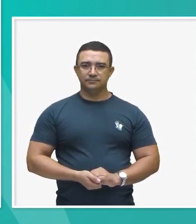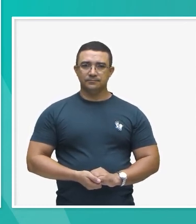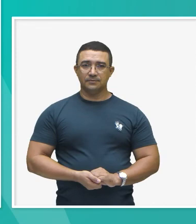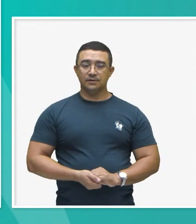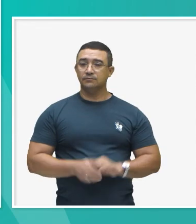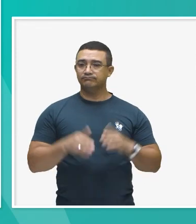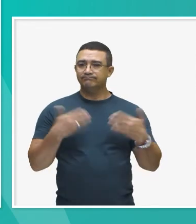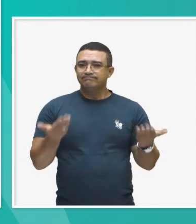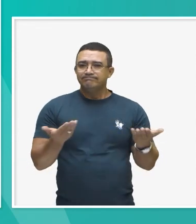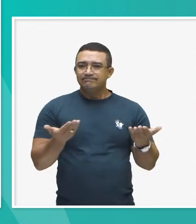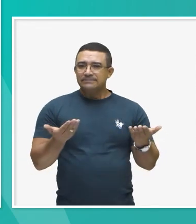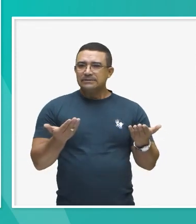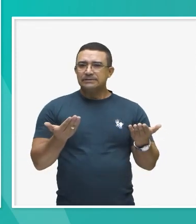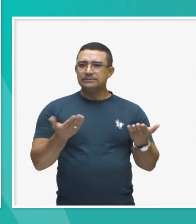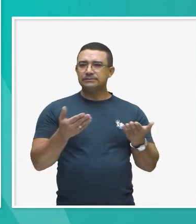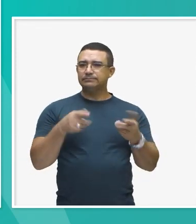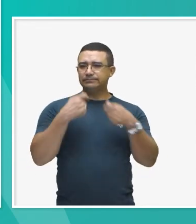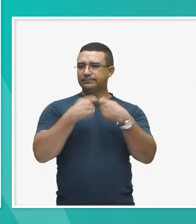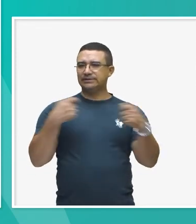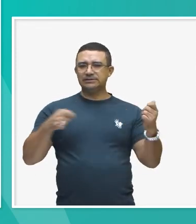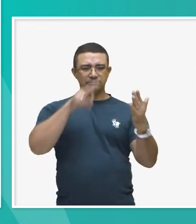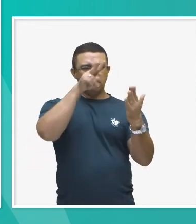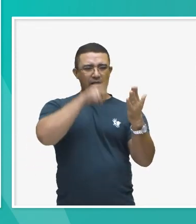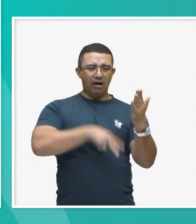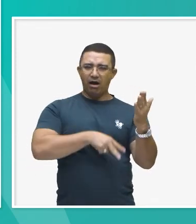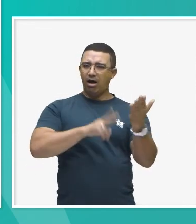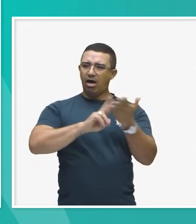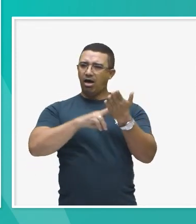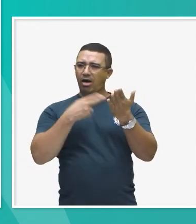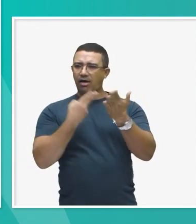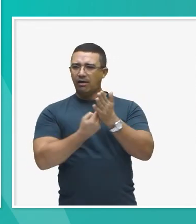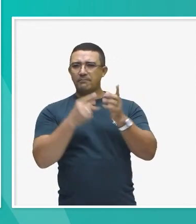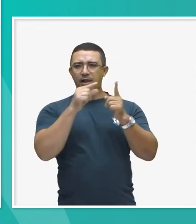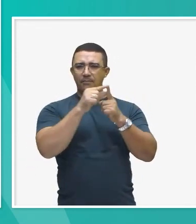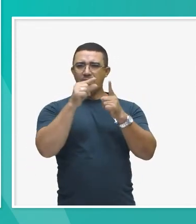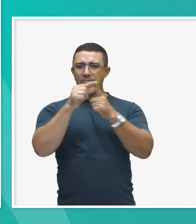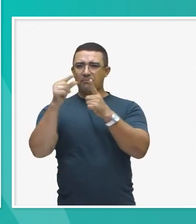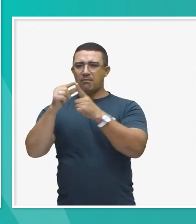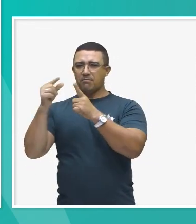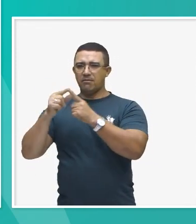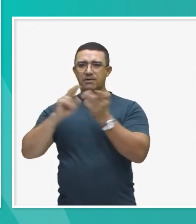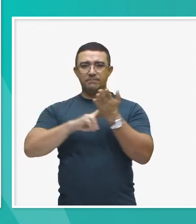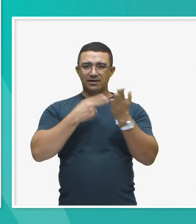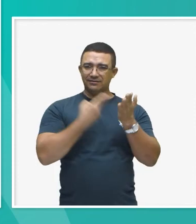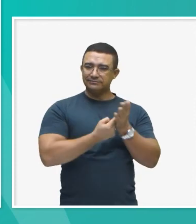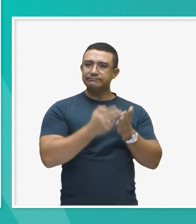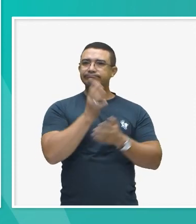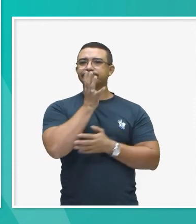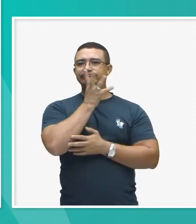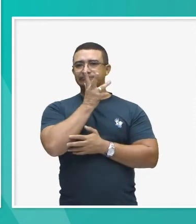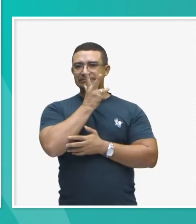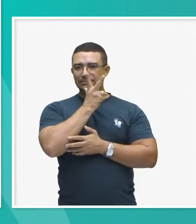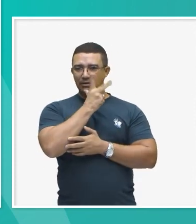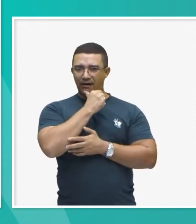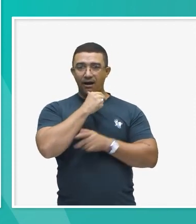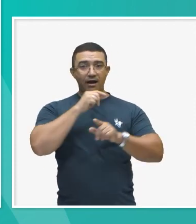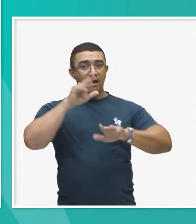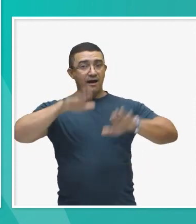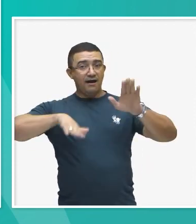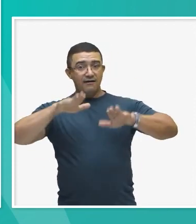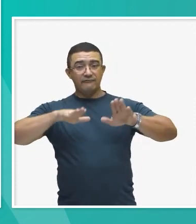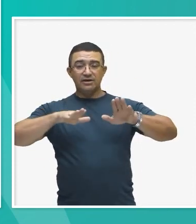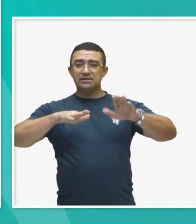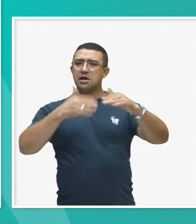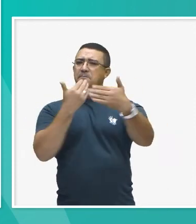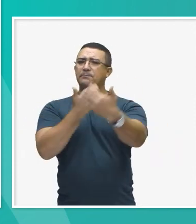eu não preciso, né, e também traduzir palavra por palavra vai demorar muito, né? E às vezes em provas a gente não tem todo esse